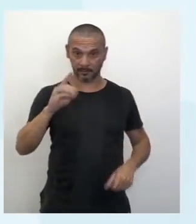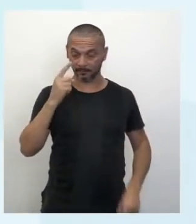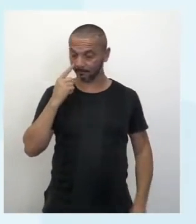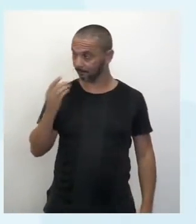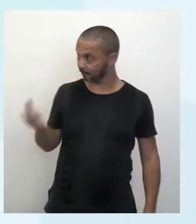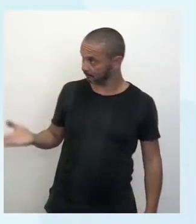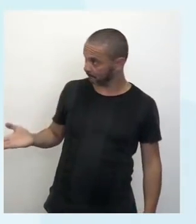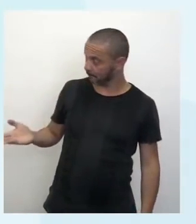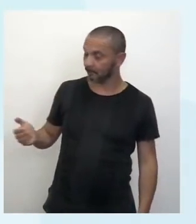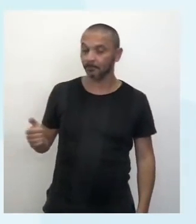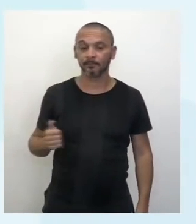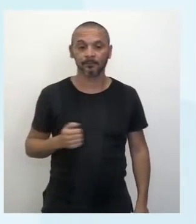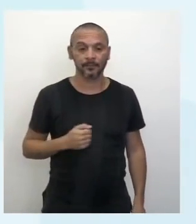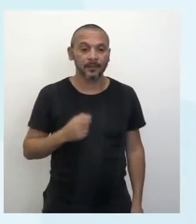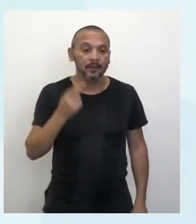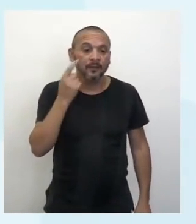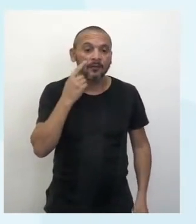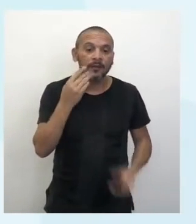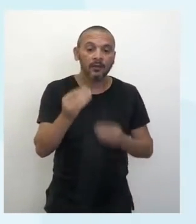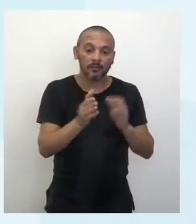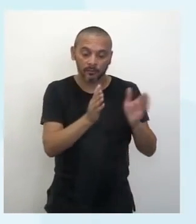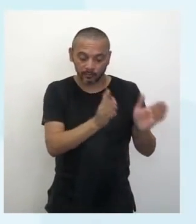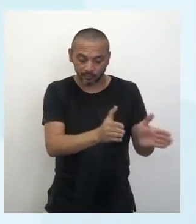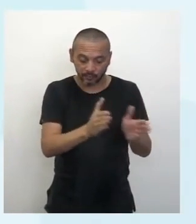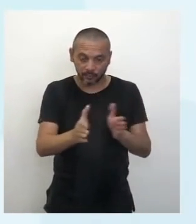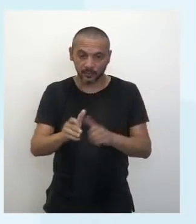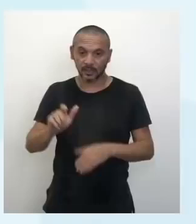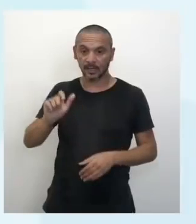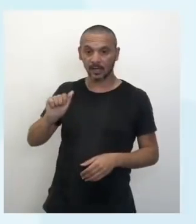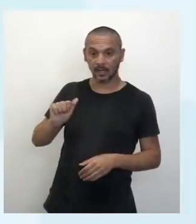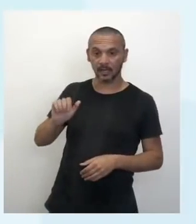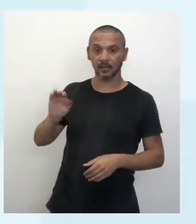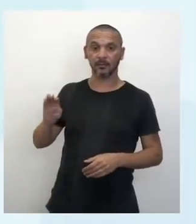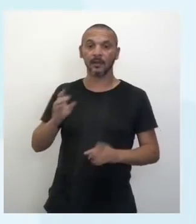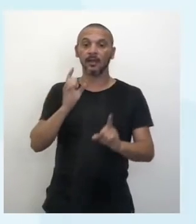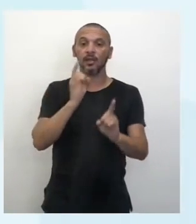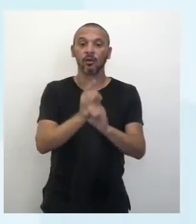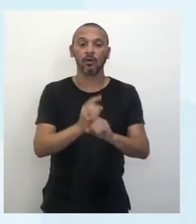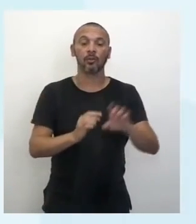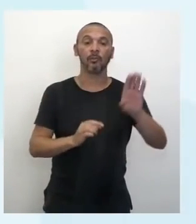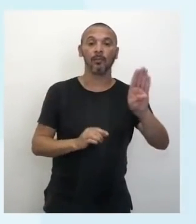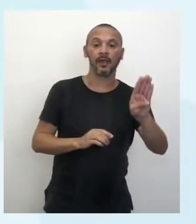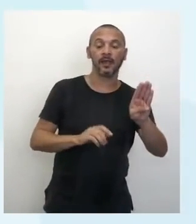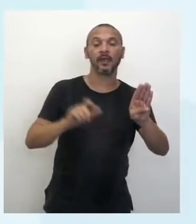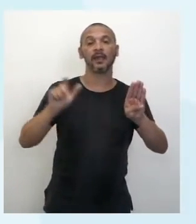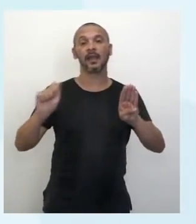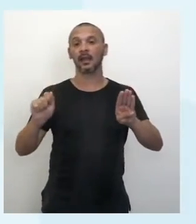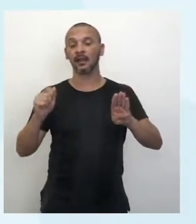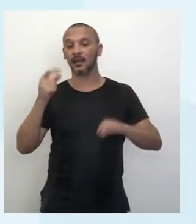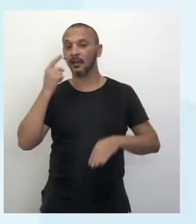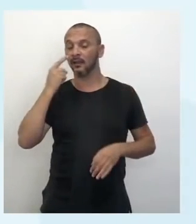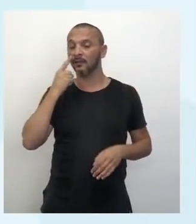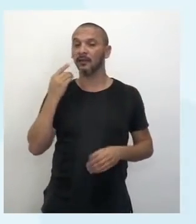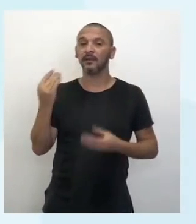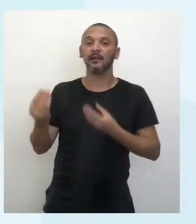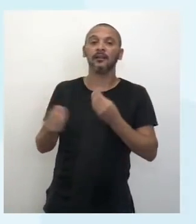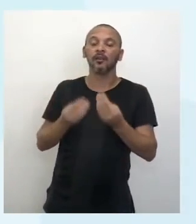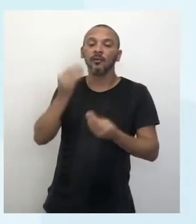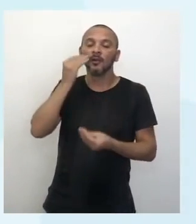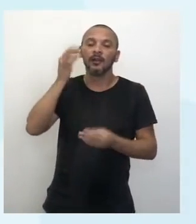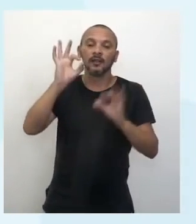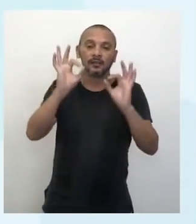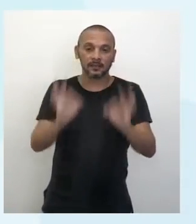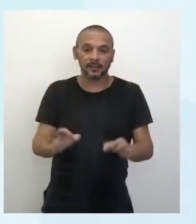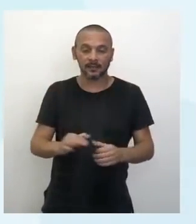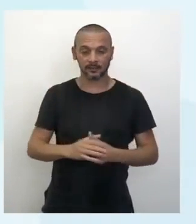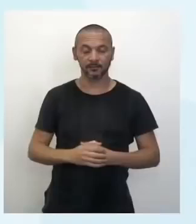certo? Nós vamos ver esse. Veja a ordem que ele está colocando aqui, ó. Eu quero a razão nesta ordem. Vamos fazer tudo de novo para ver se dá certo,